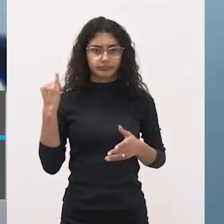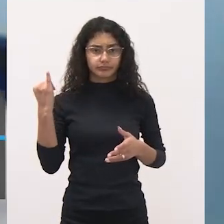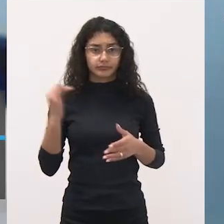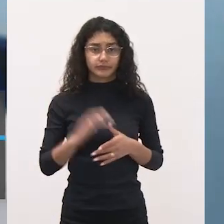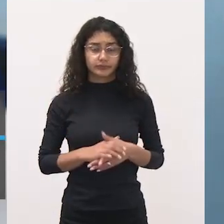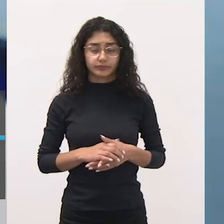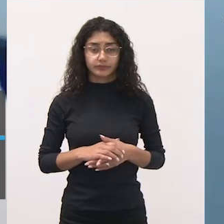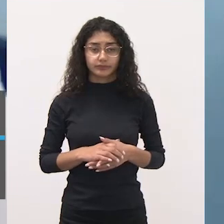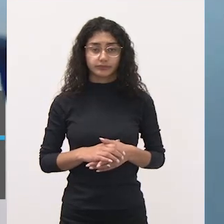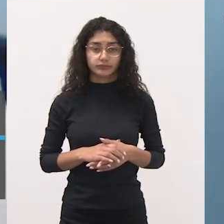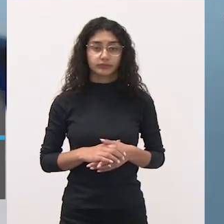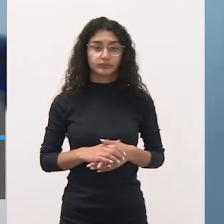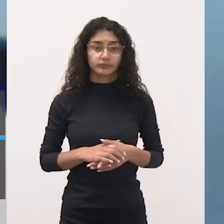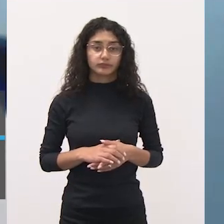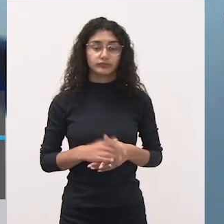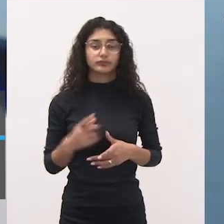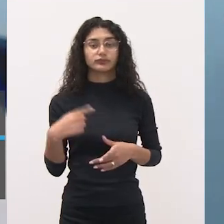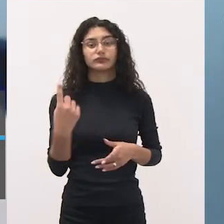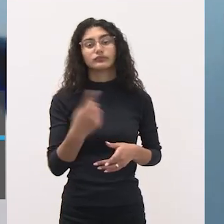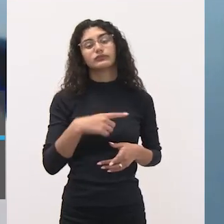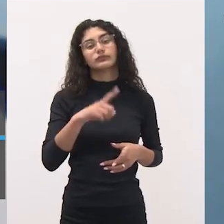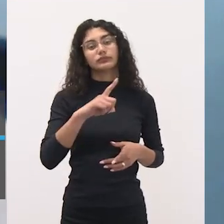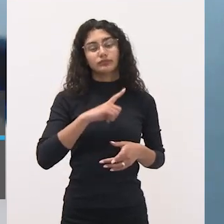de violência, nós temos